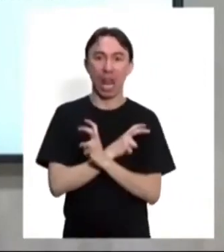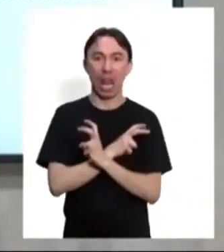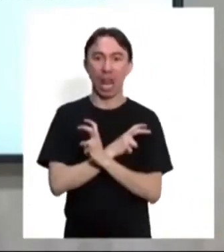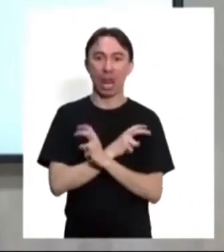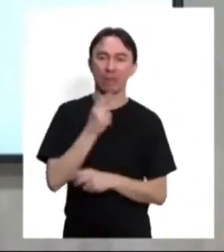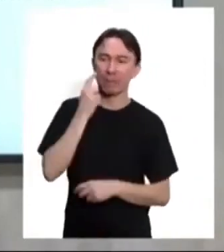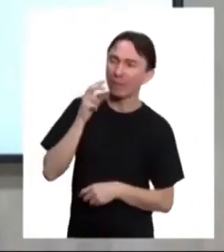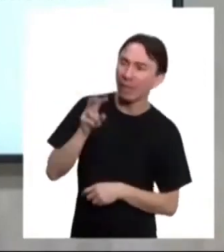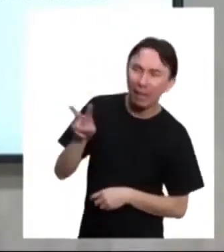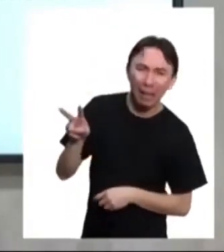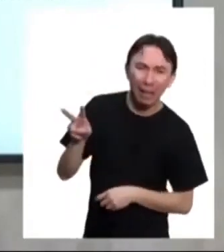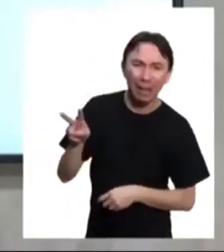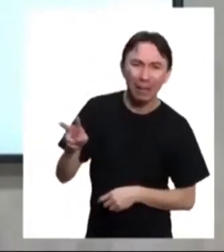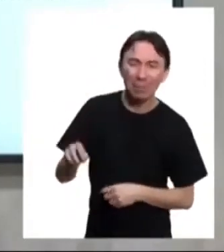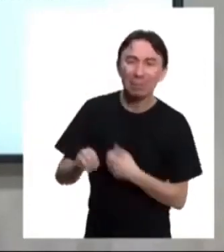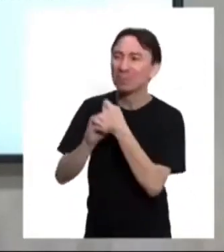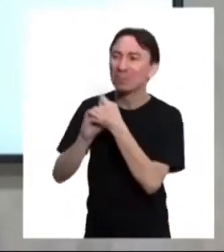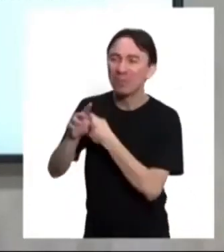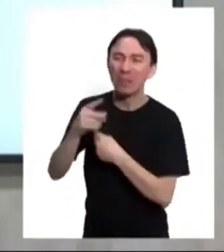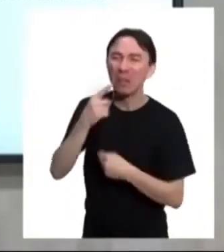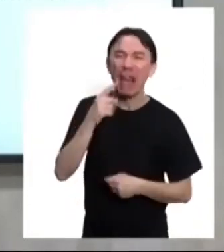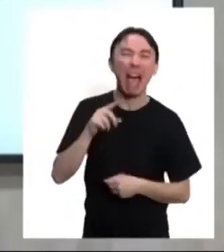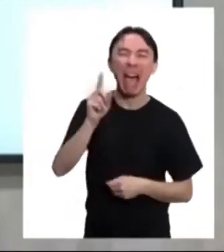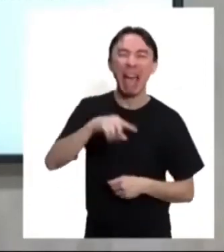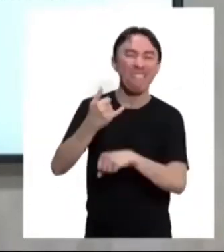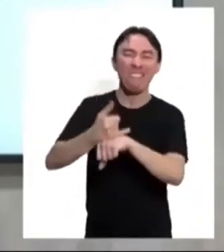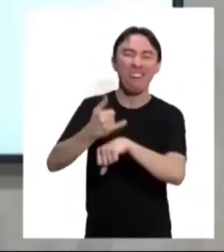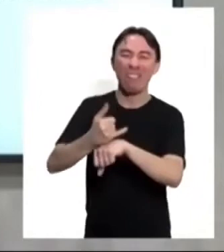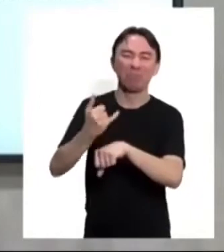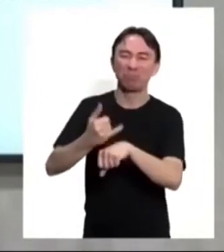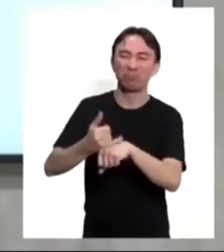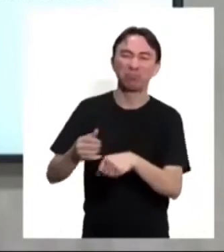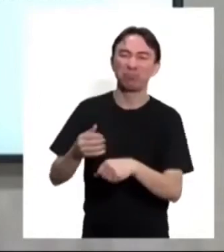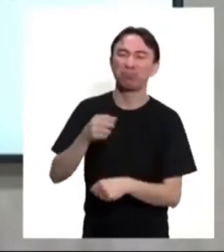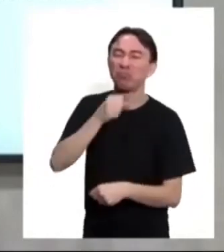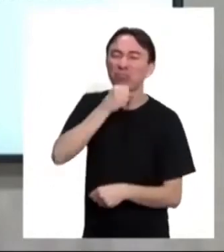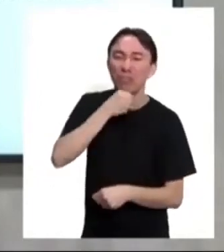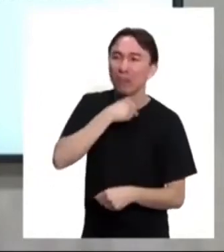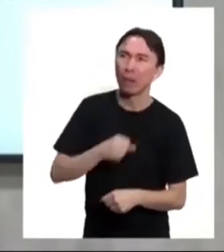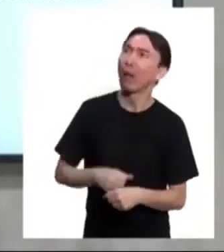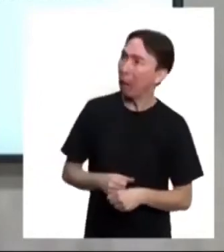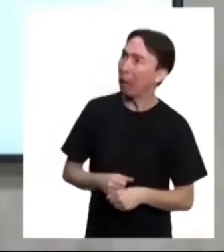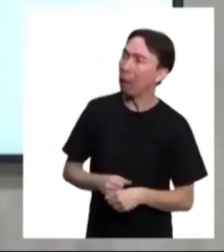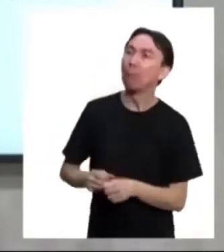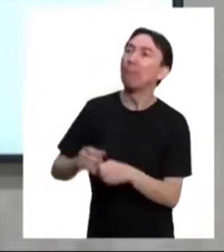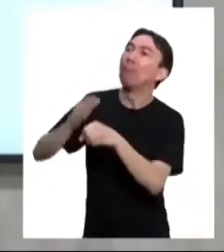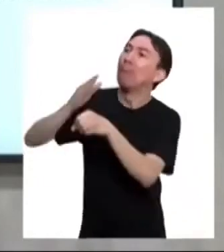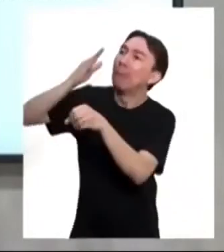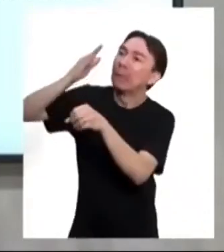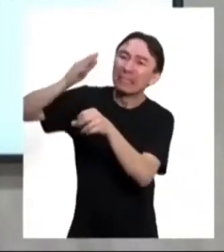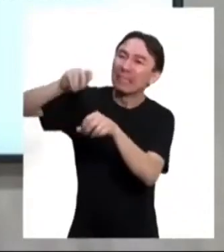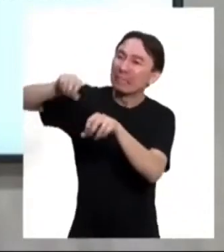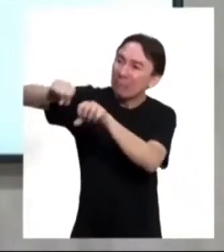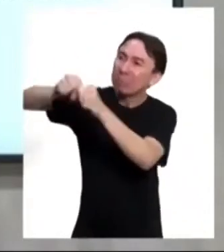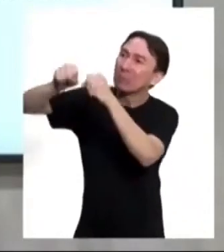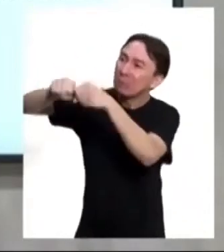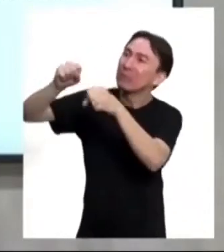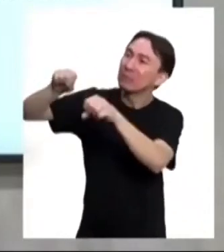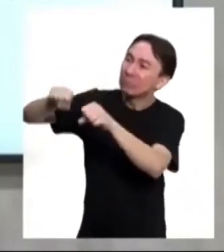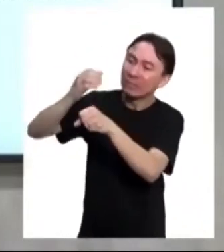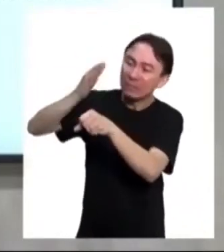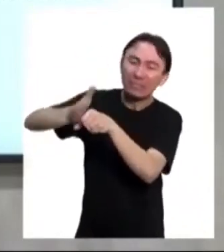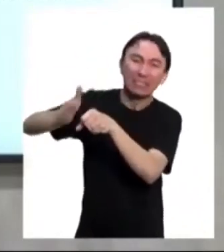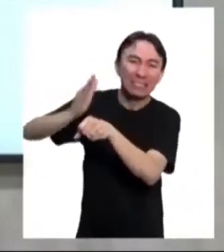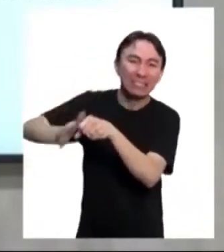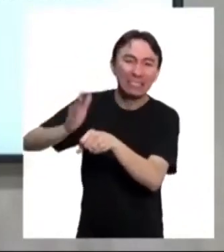então começou a cortar o aparelho para vender como sucata. Nesse corta vai, não corta ali,